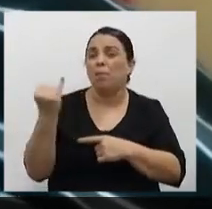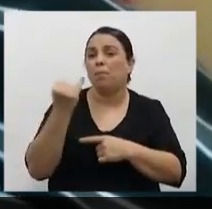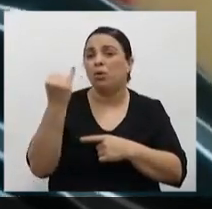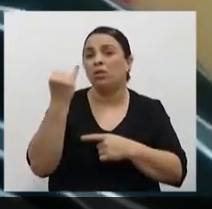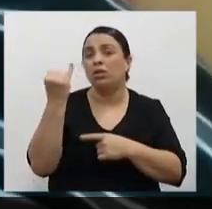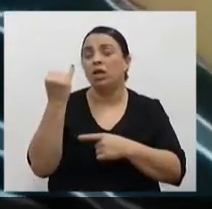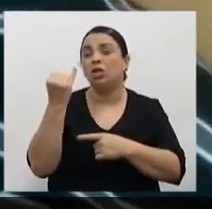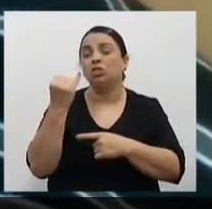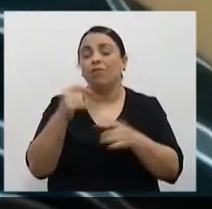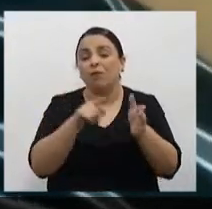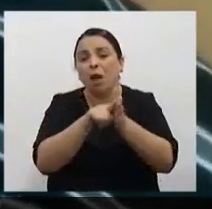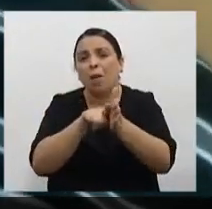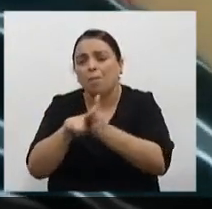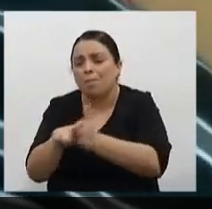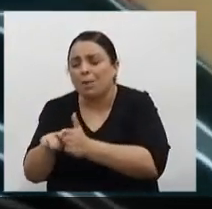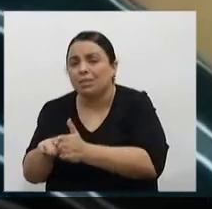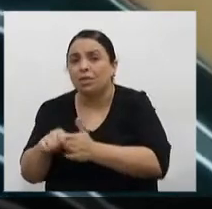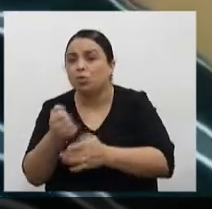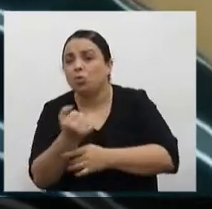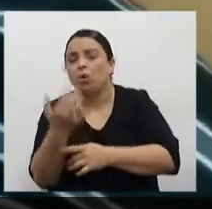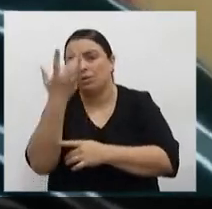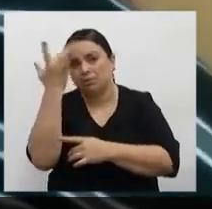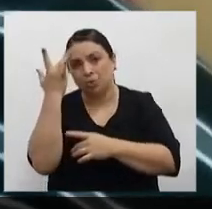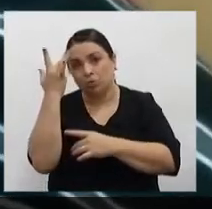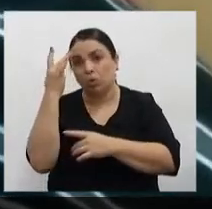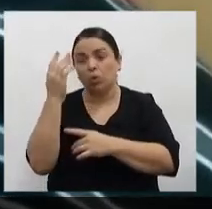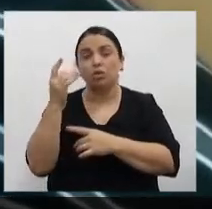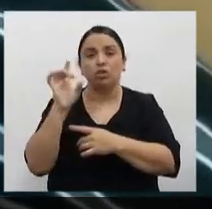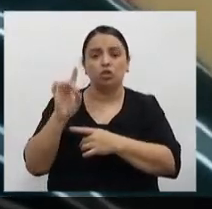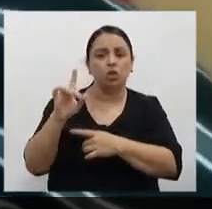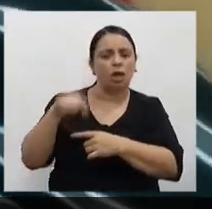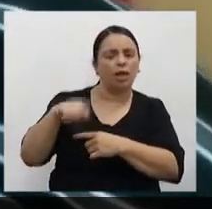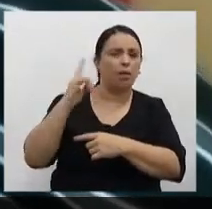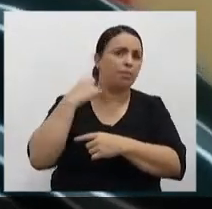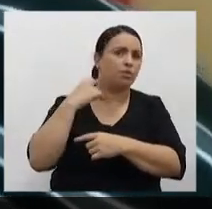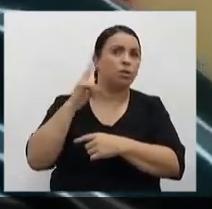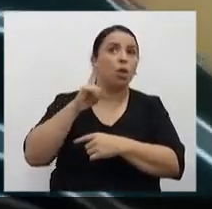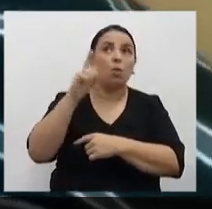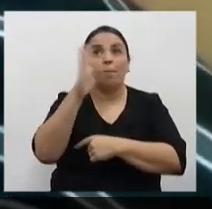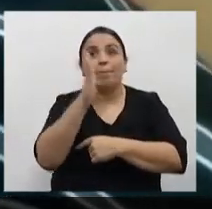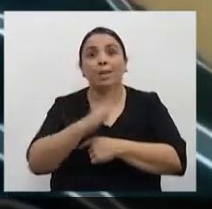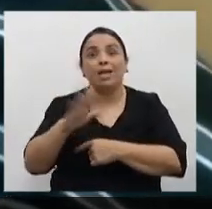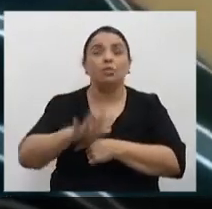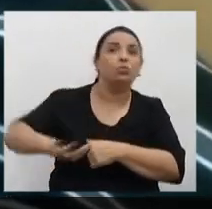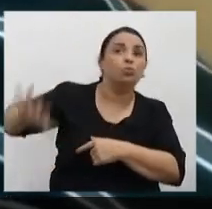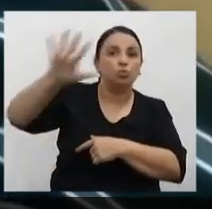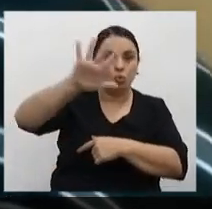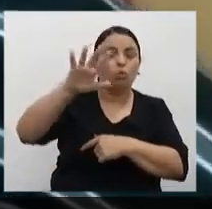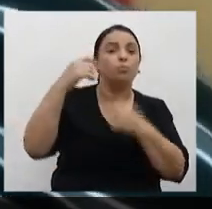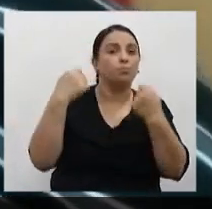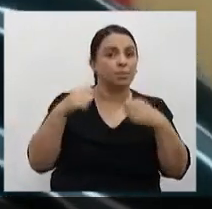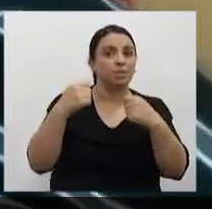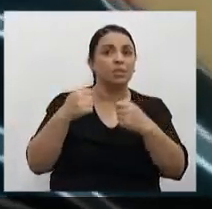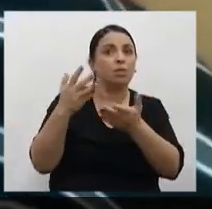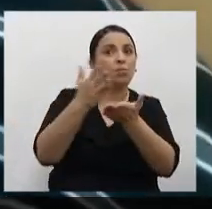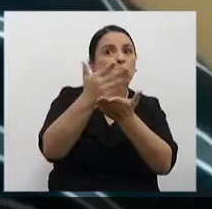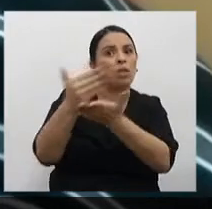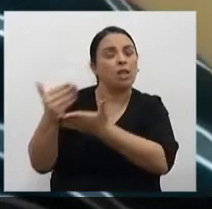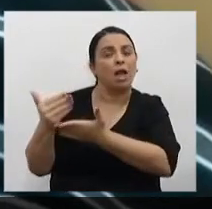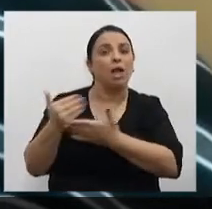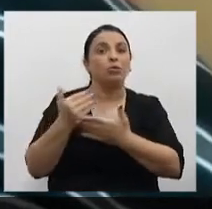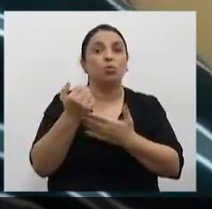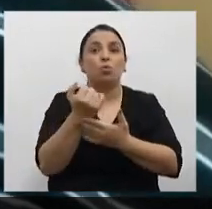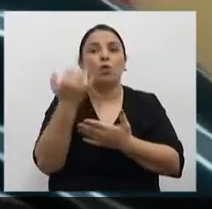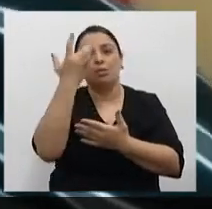pelo Brasil todo. Bom, eu gostaria de falar aqui a respeito de uma nota técnica do Ministério